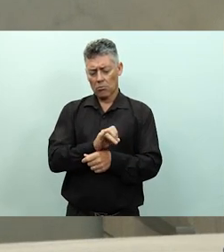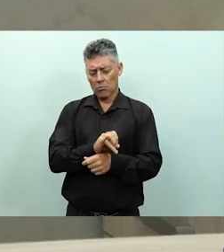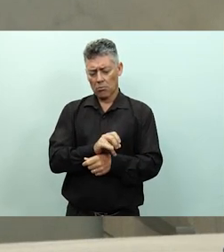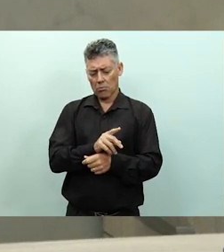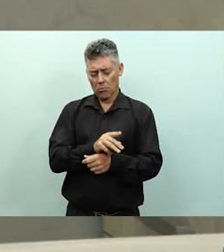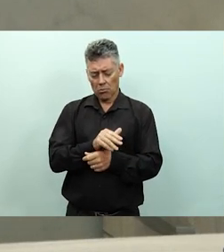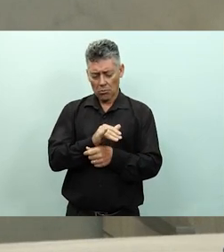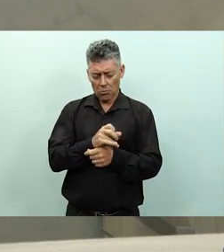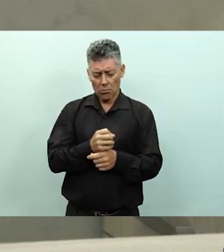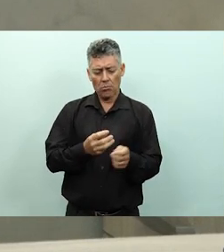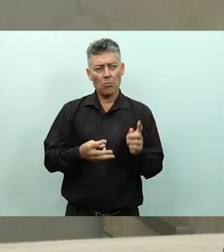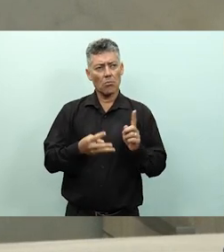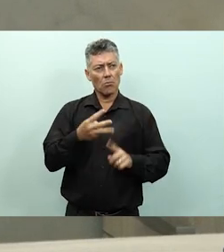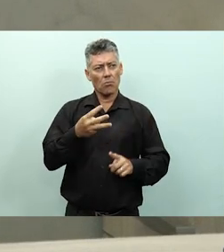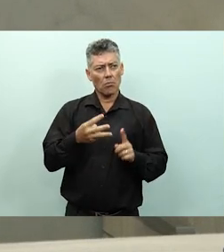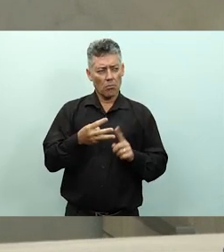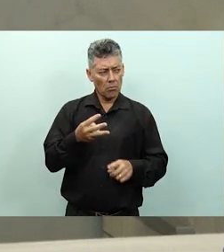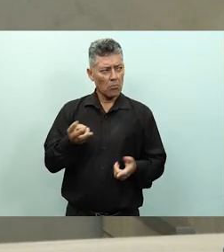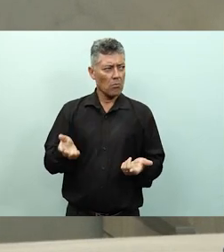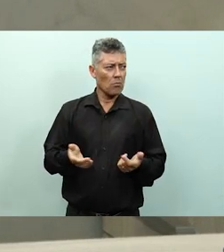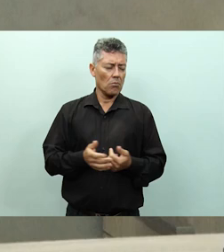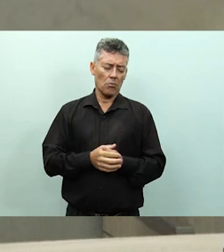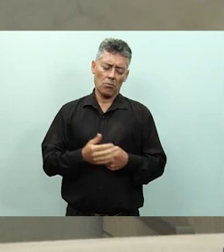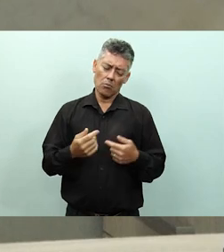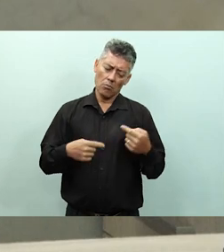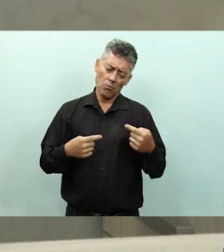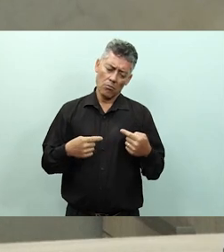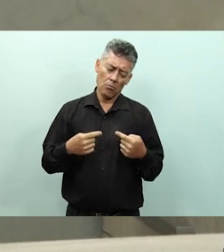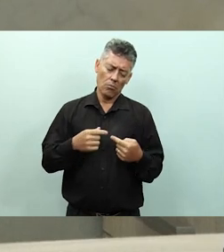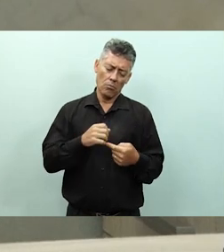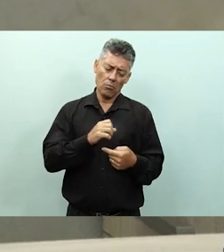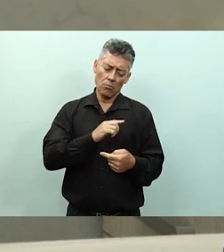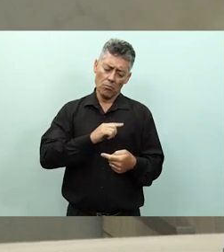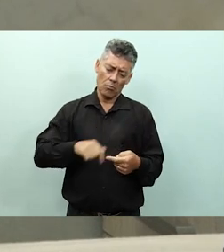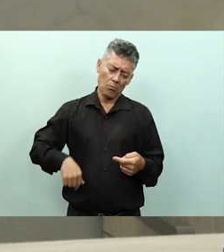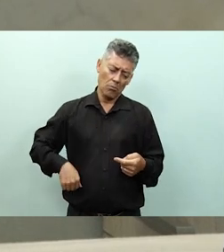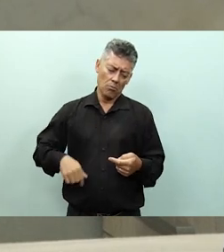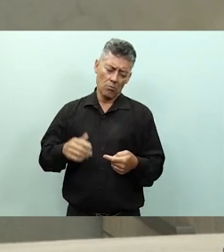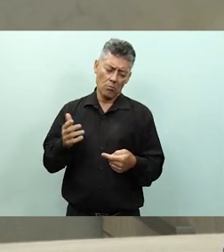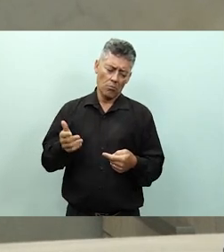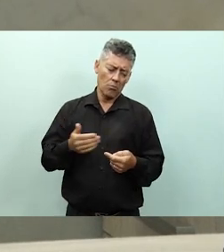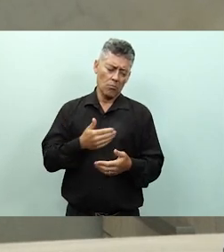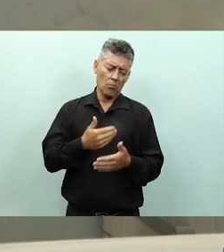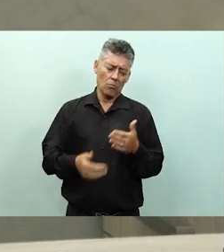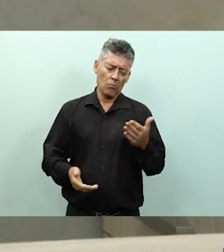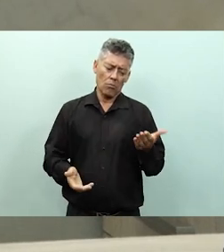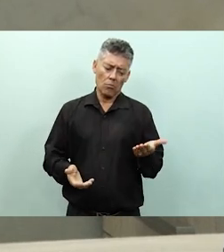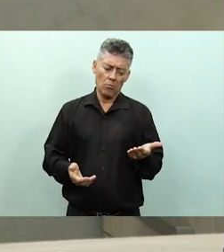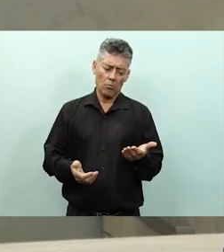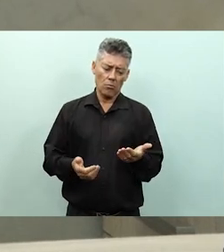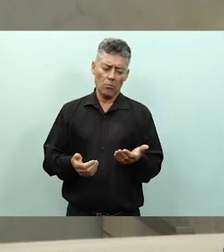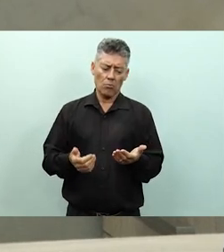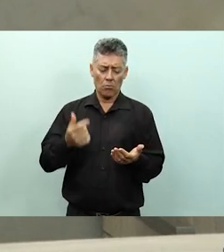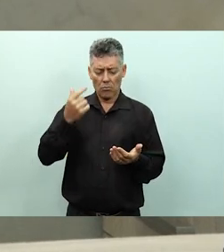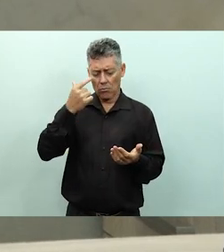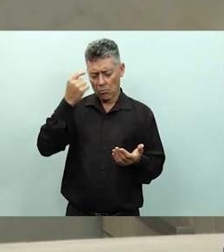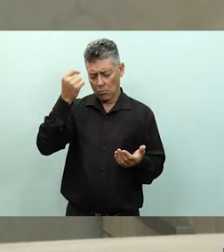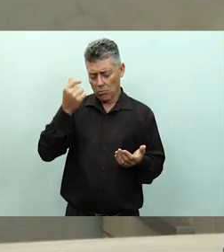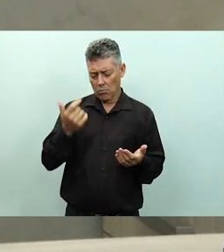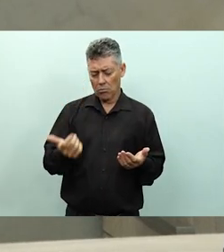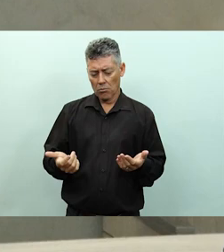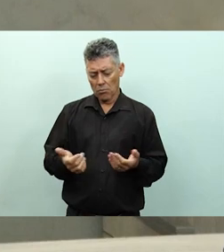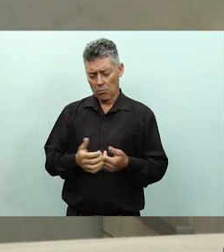Garibaldi e Zé Agripino são eleitos ao Senado e ela fica em terceiro lugar na disputa para o Senado, sendo governadora e perdendo a